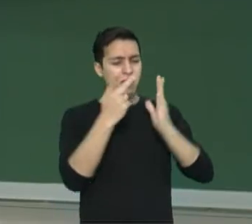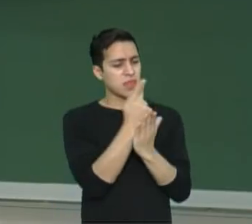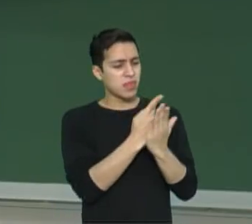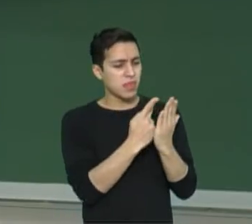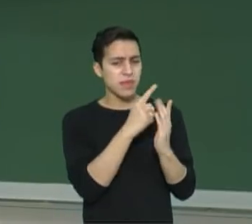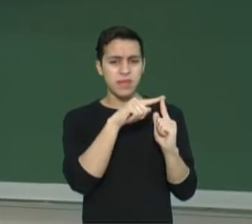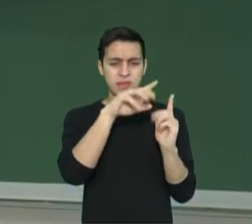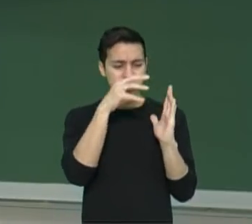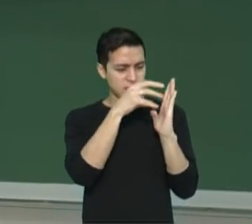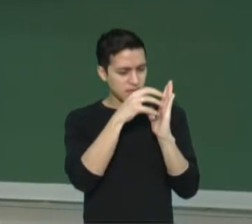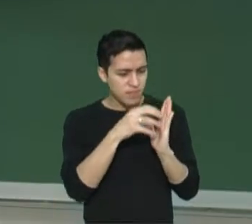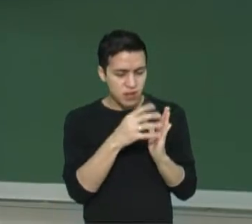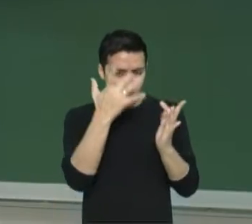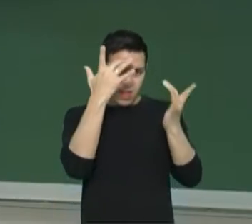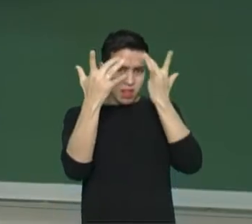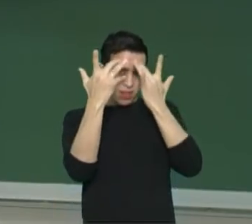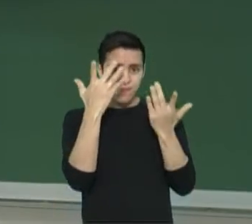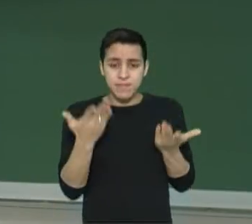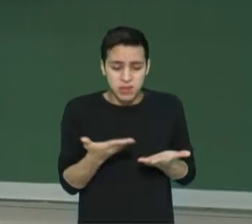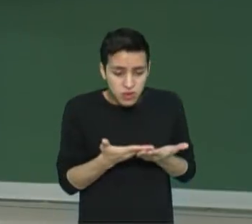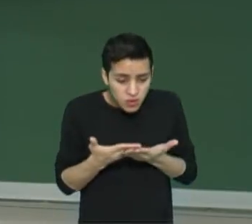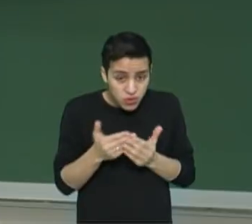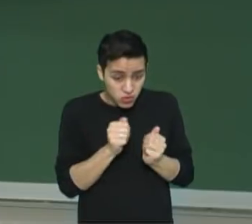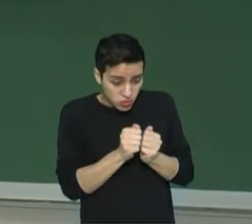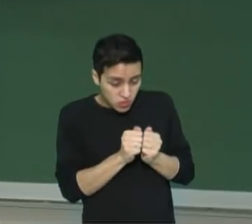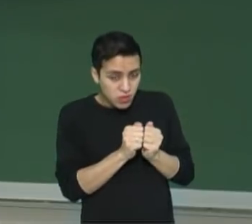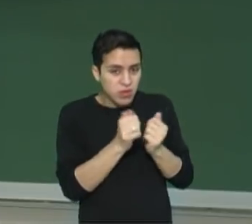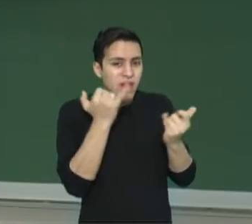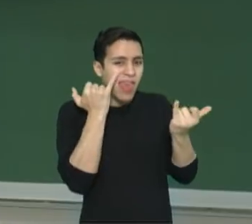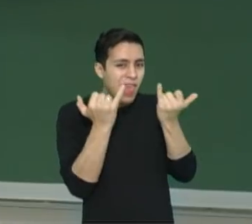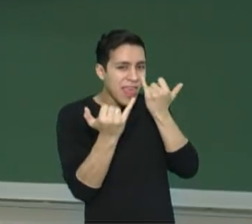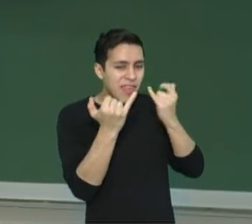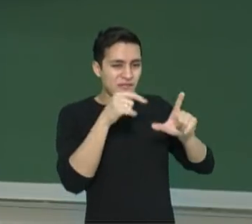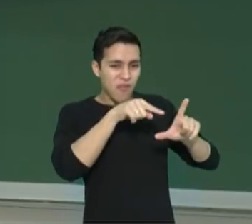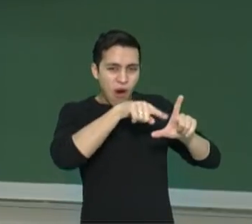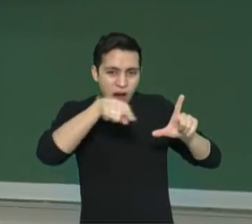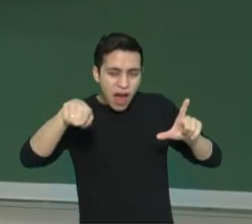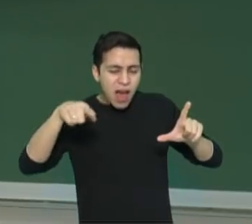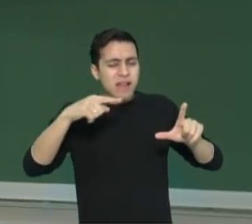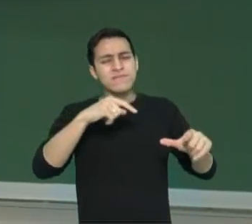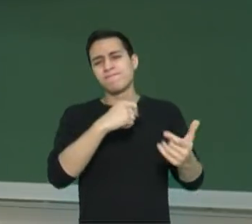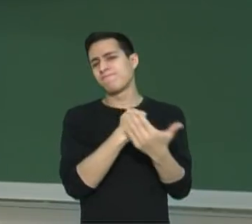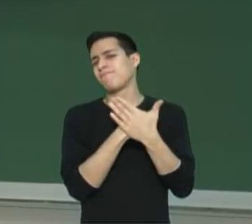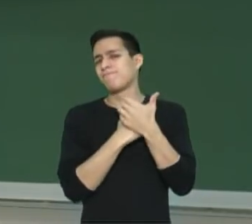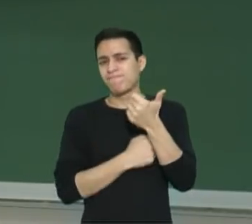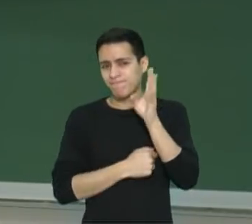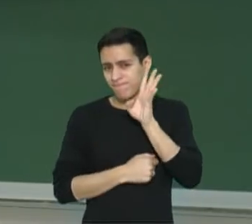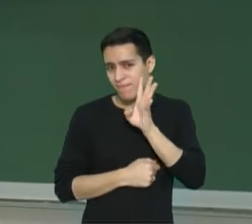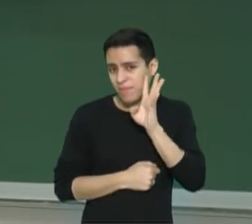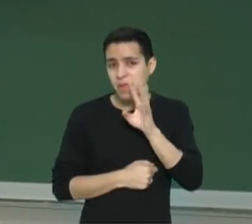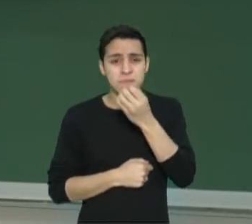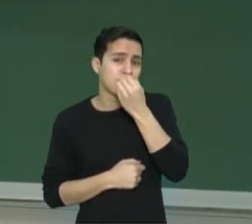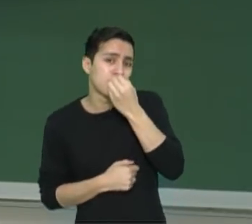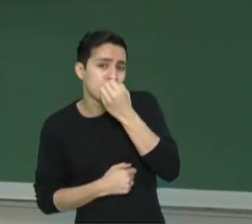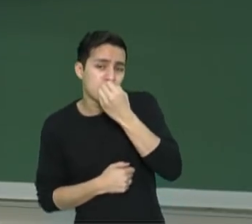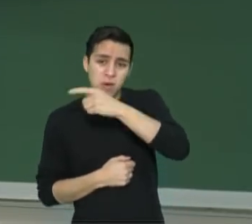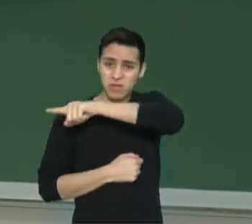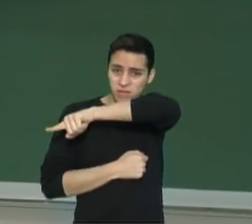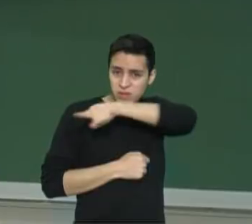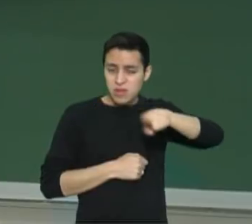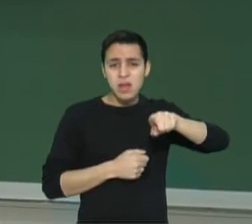desenhos, os símbolos. Então estudar com infográfico é muito bacana, né? Então é legal de repente você ter uma pasta aí no